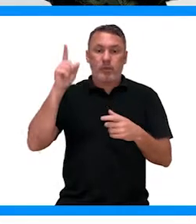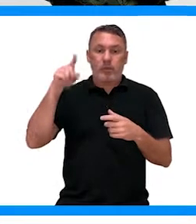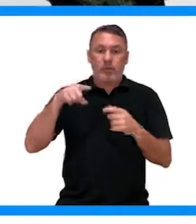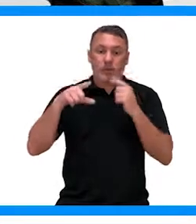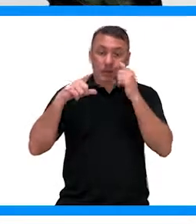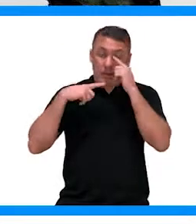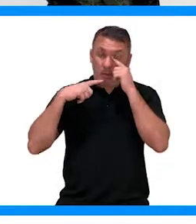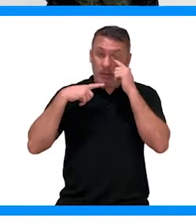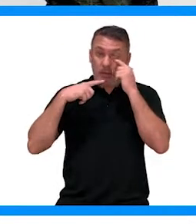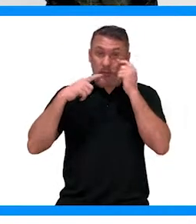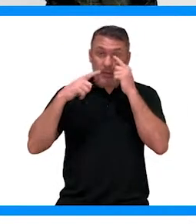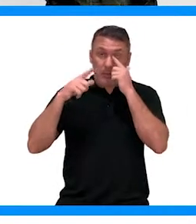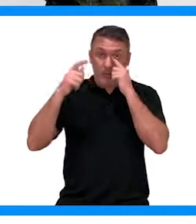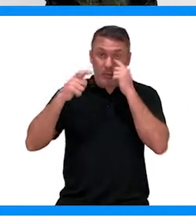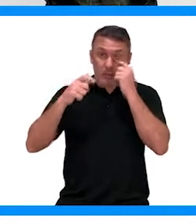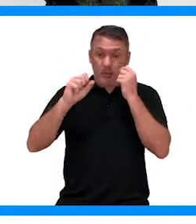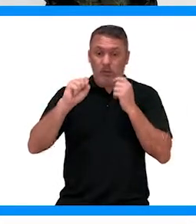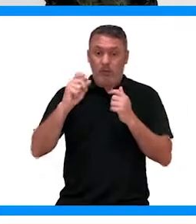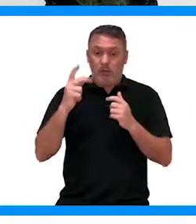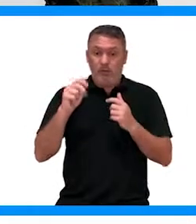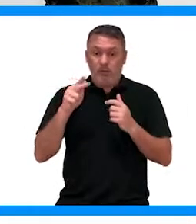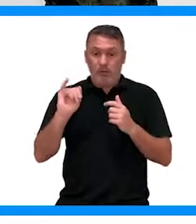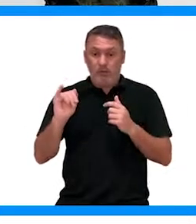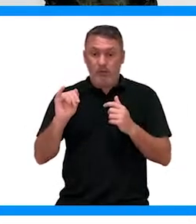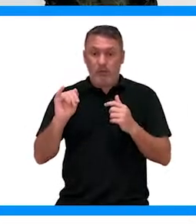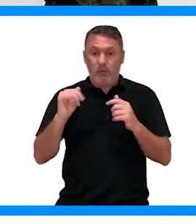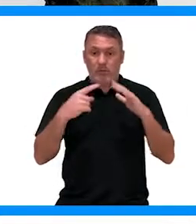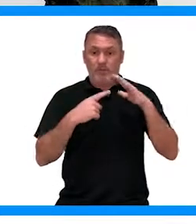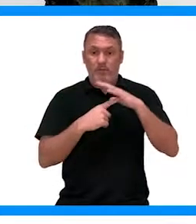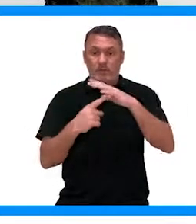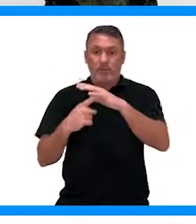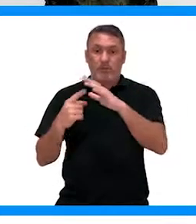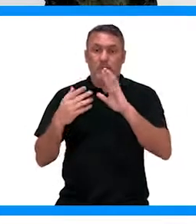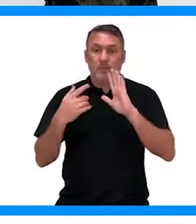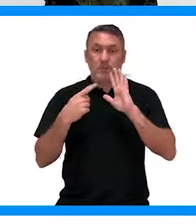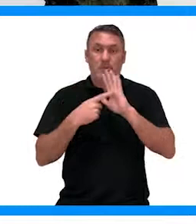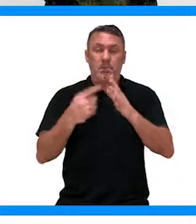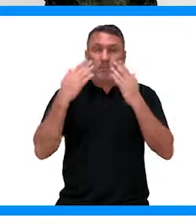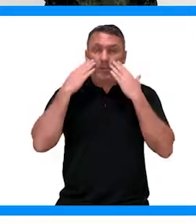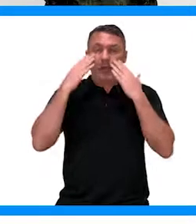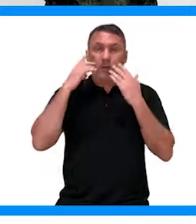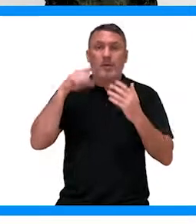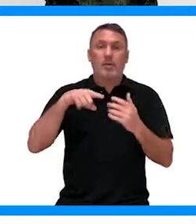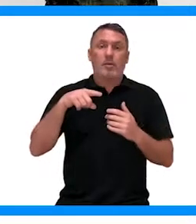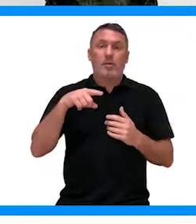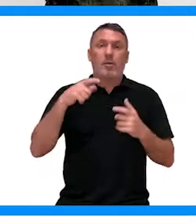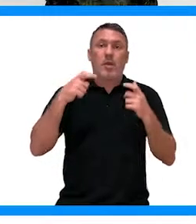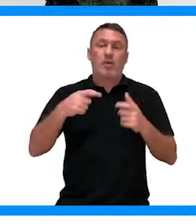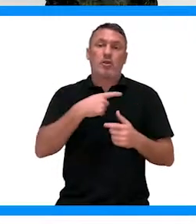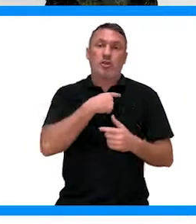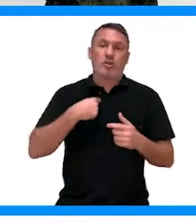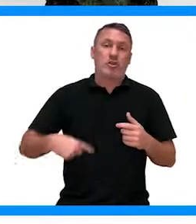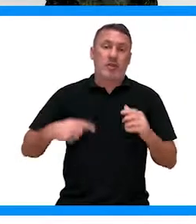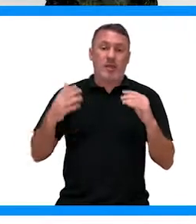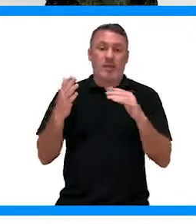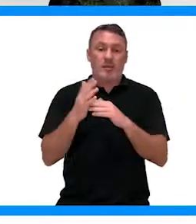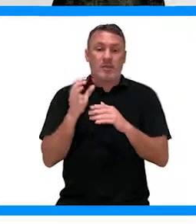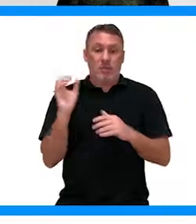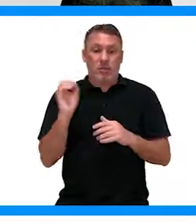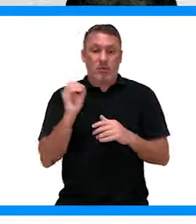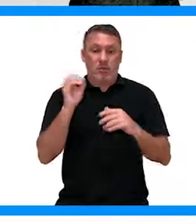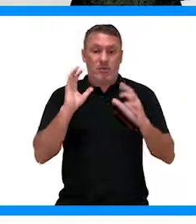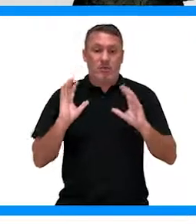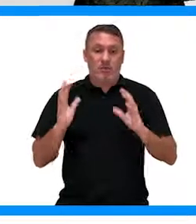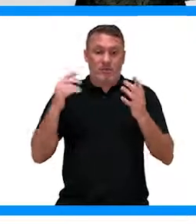do Reino Unido na Shanghai World Expo, a feira universal que acontece na China até outubro.